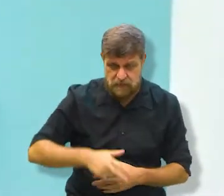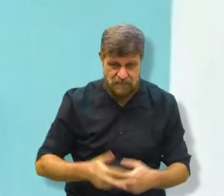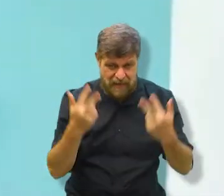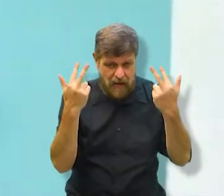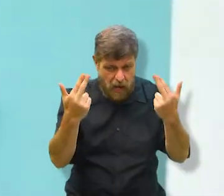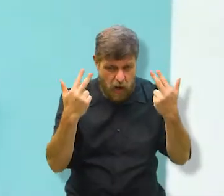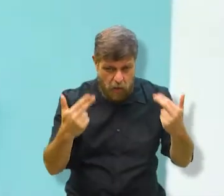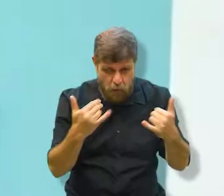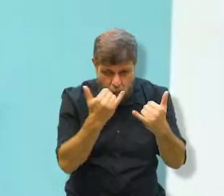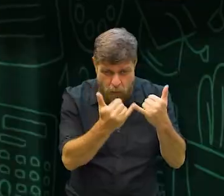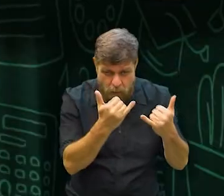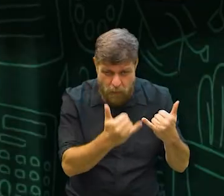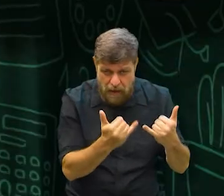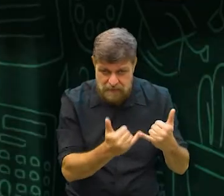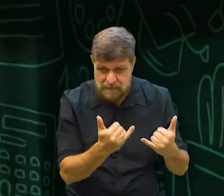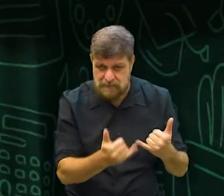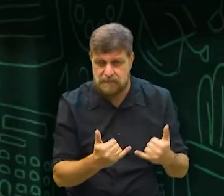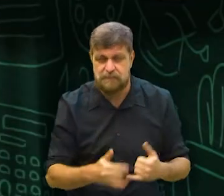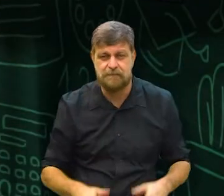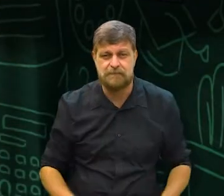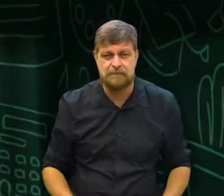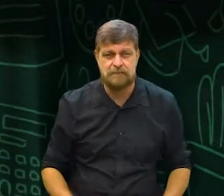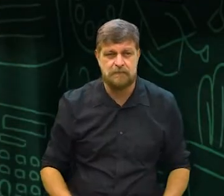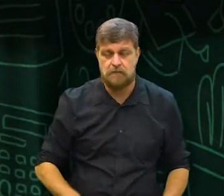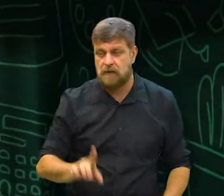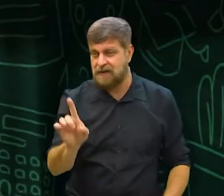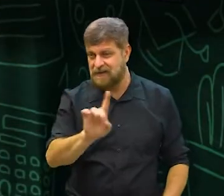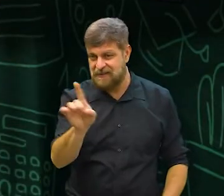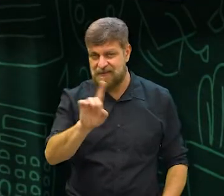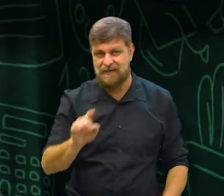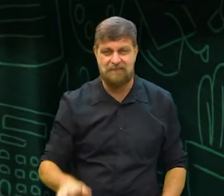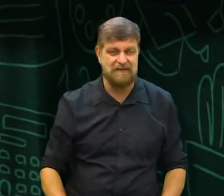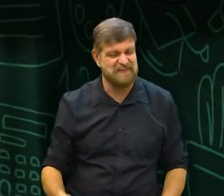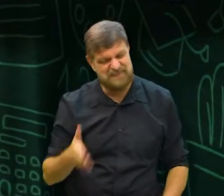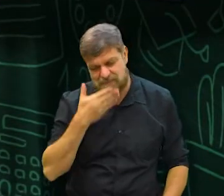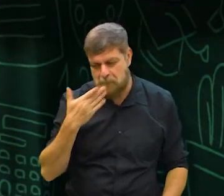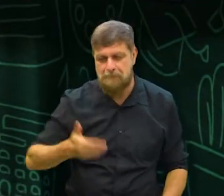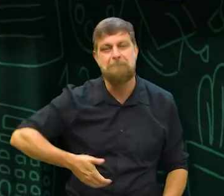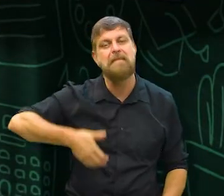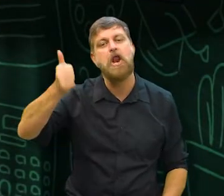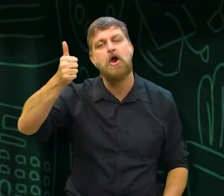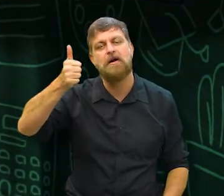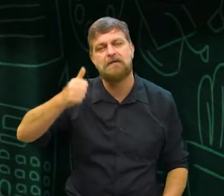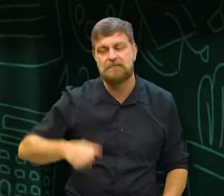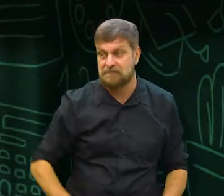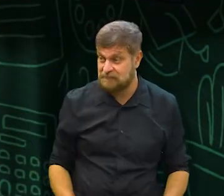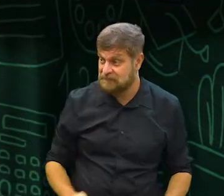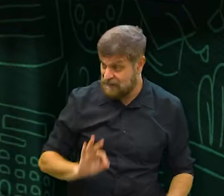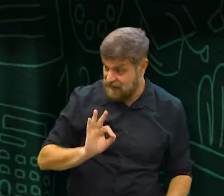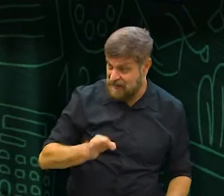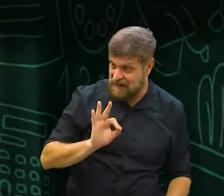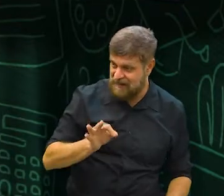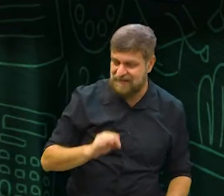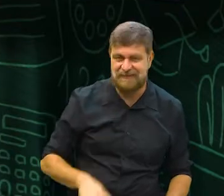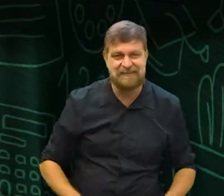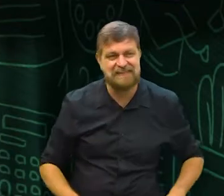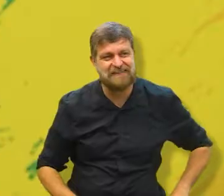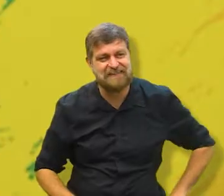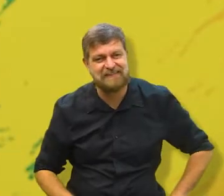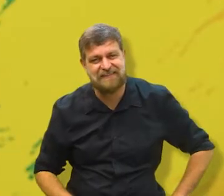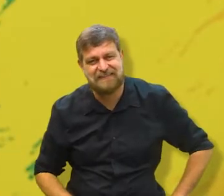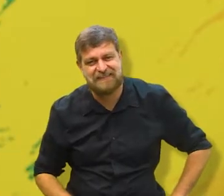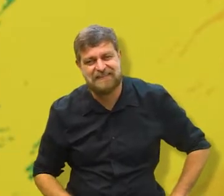ou não? Vai ser exatamente como a primeira, Edgar? não, vai ser melhor. Opa! Aí